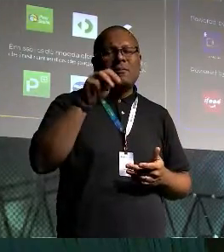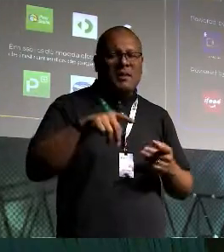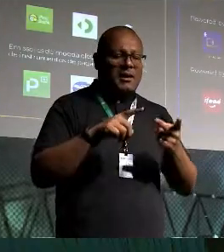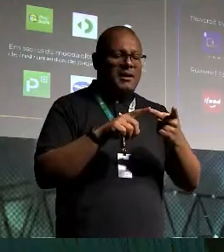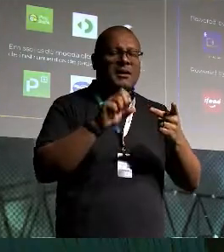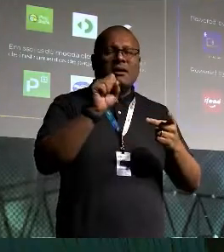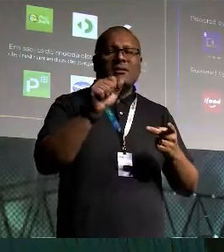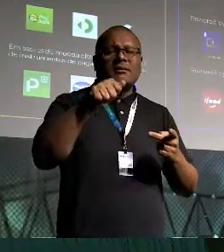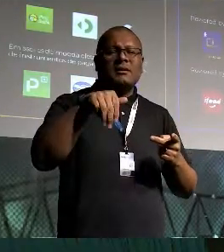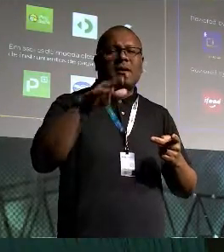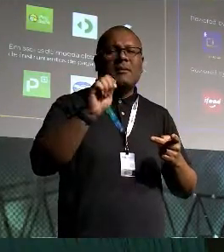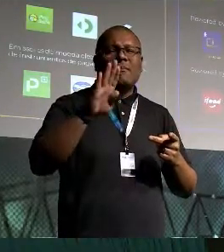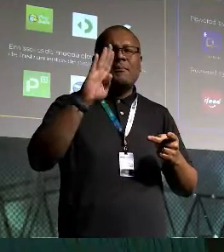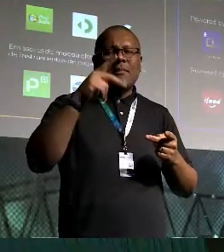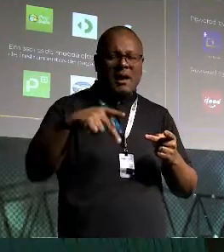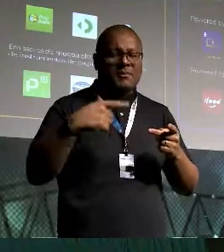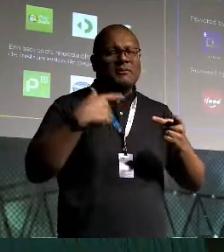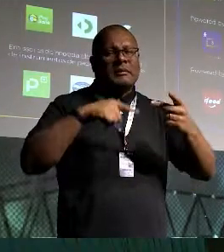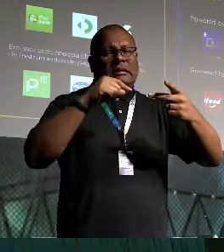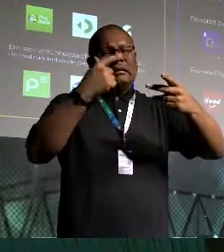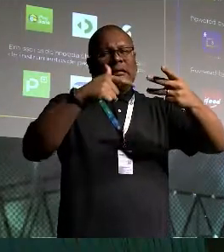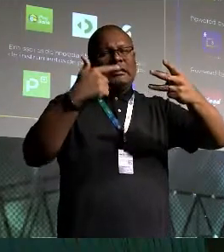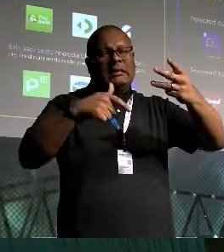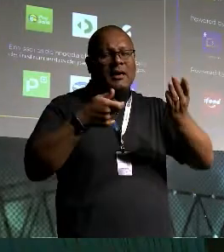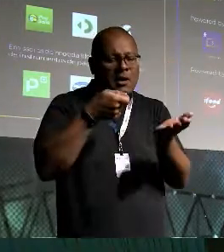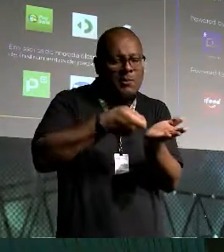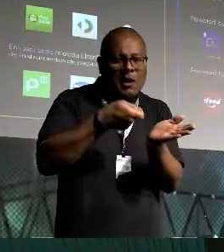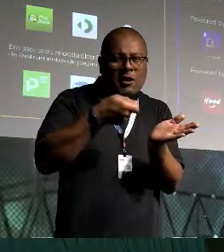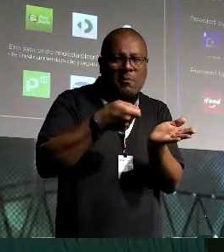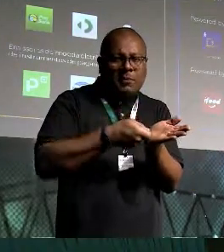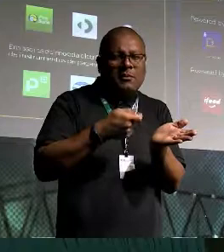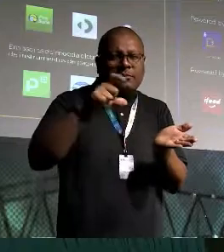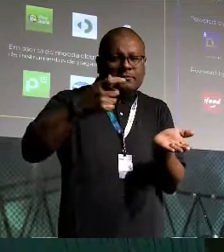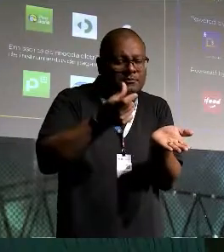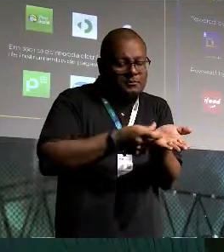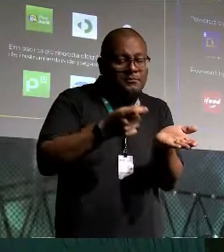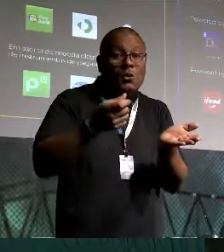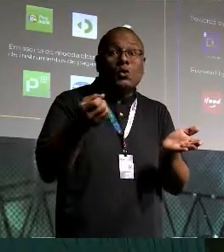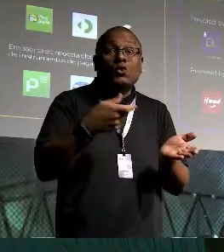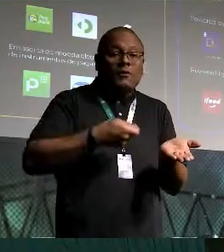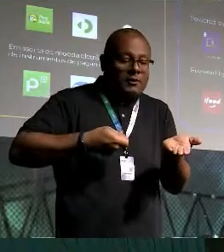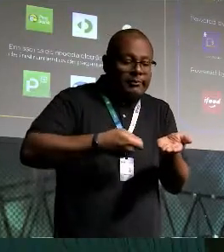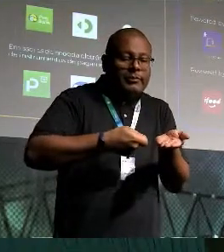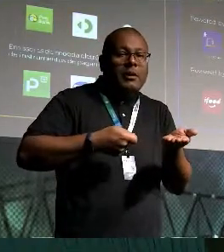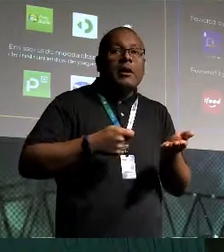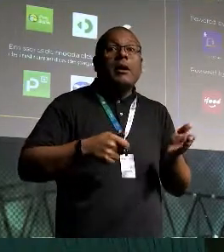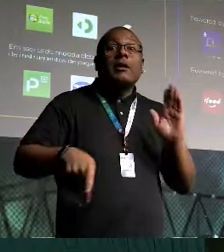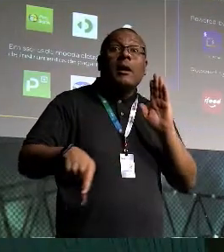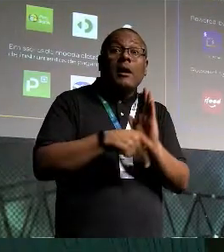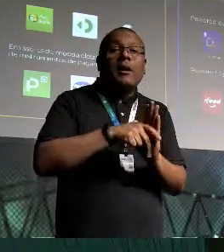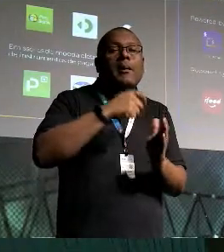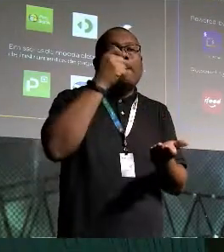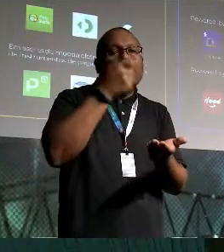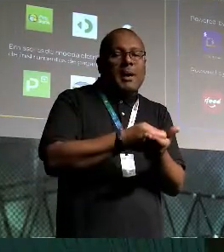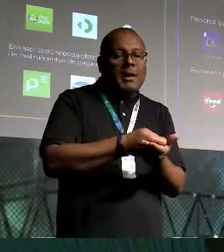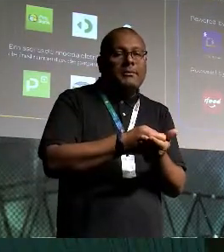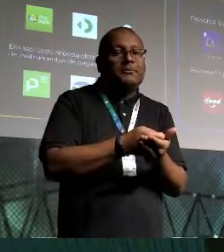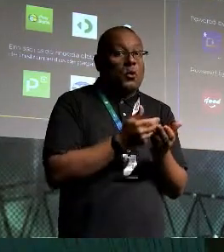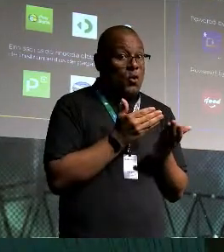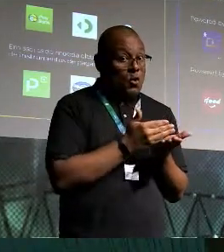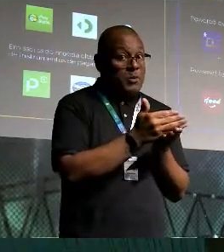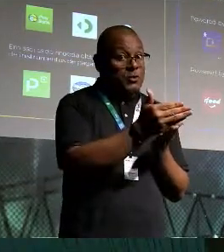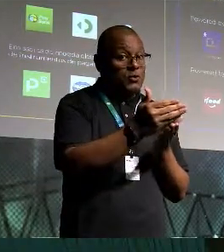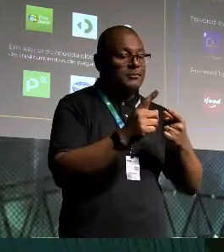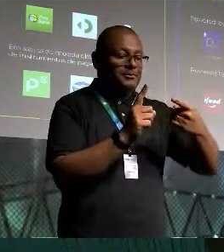nesse momento em que essa lei é instituída e, com ela, esse novo ator, instituições de pagamento. A gente começa a ver outros